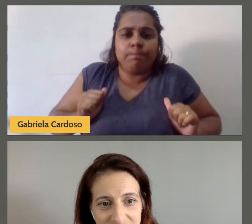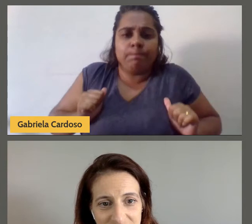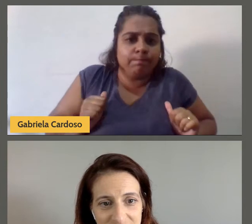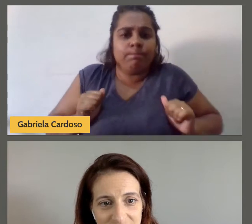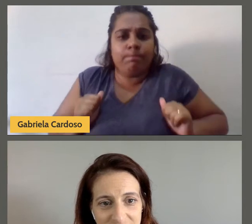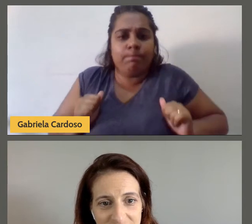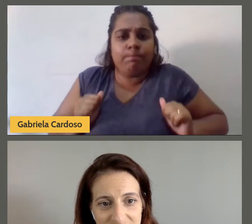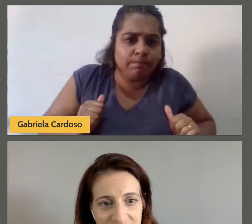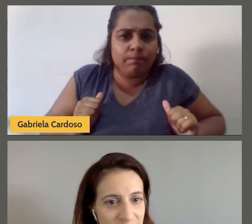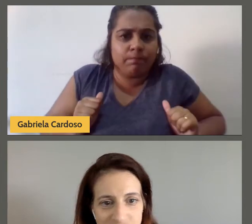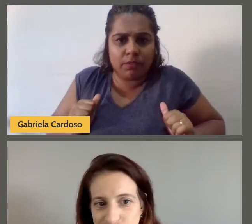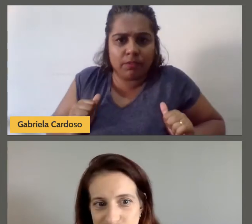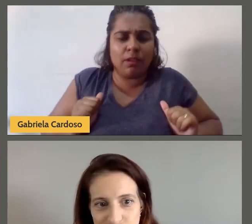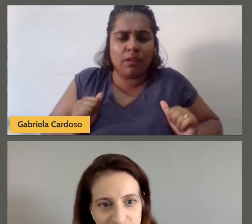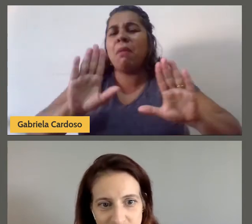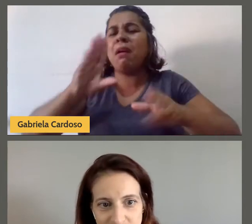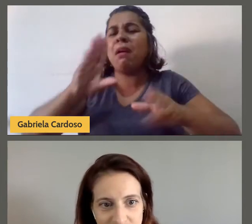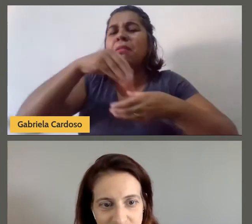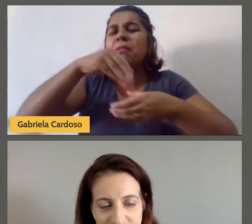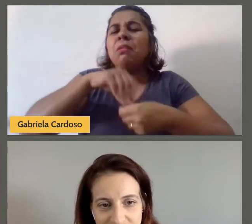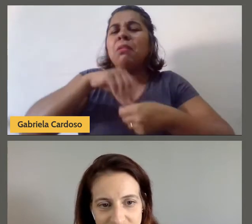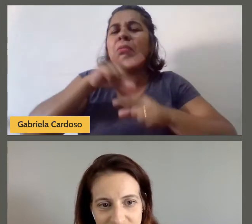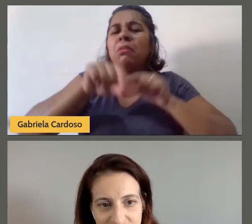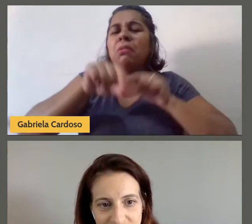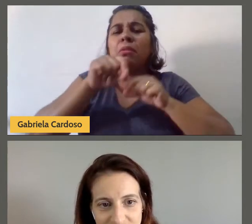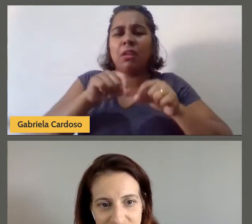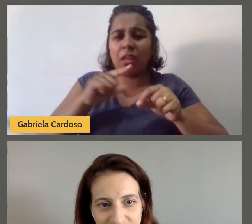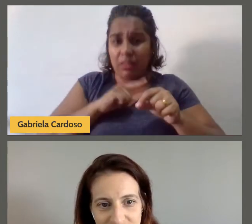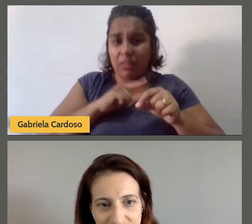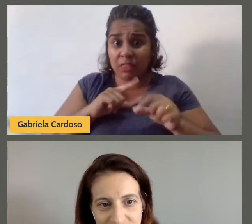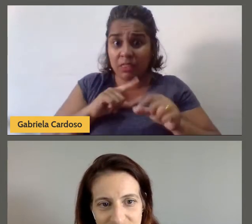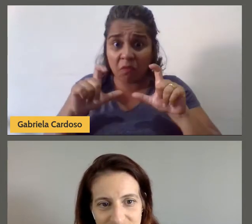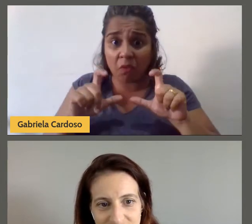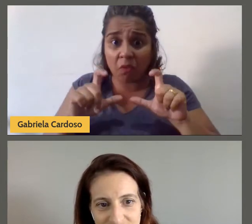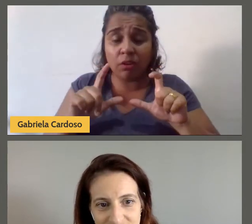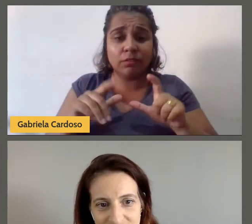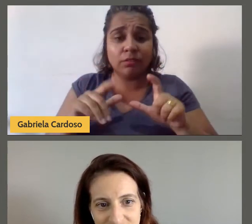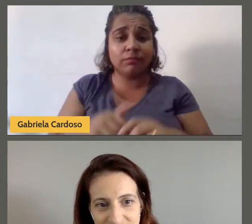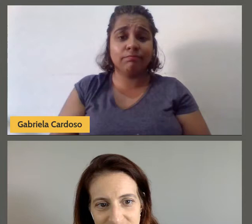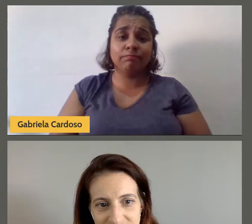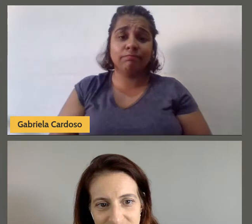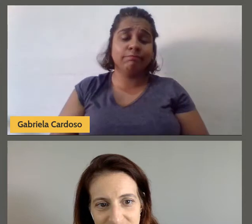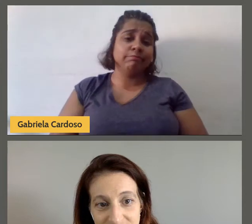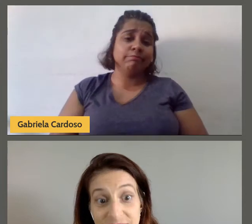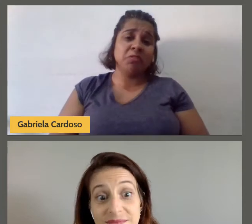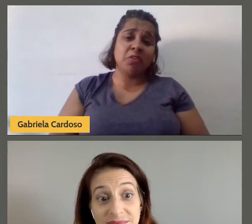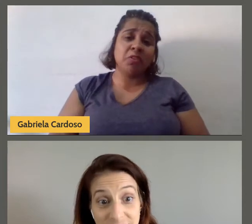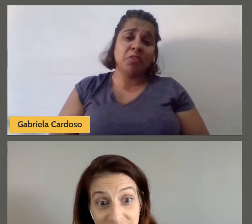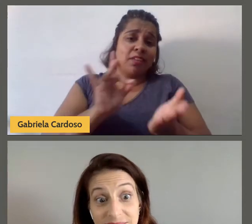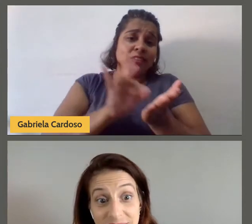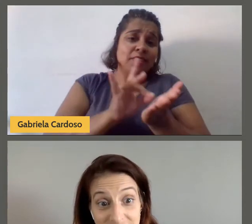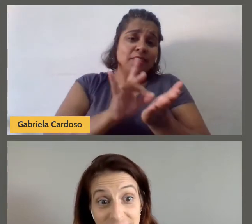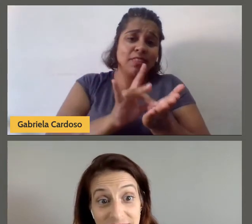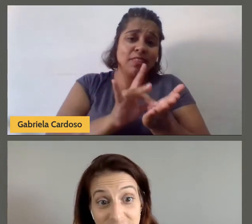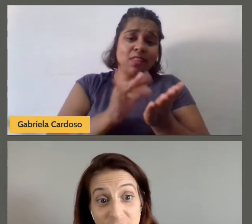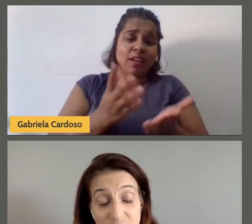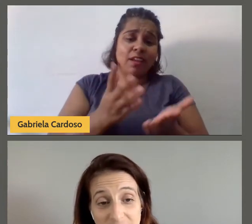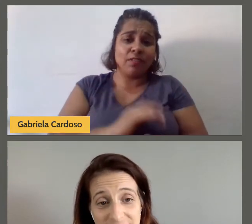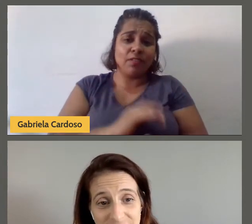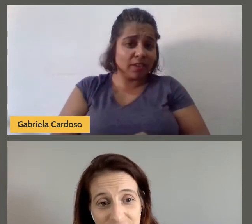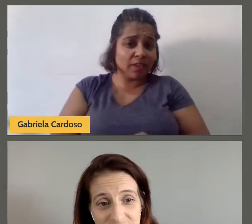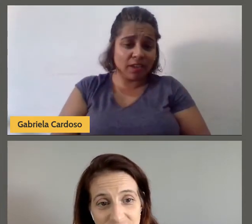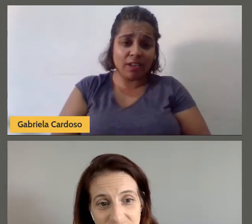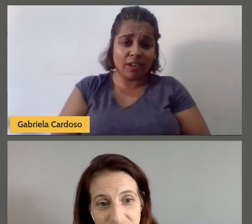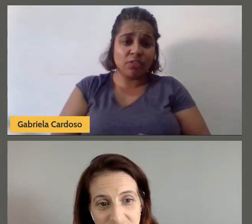fotos? O que elas têm de memórias? Não, elas, né, muitas dessas pessoas, muitas vezes, vêm com as memórias, aquelas que elas, né, conseguem